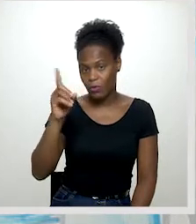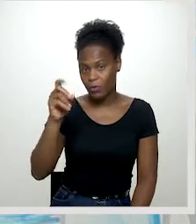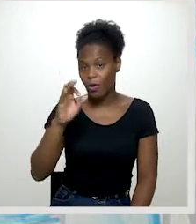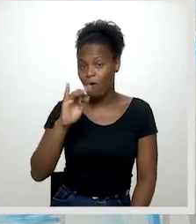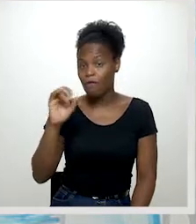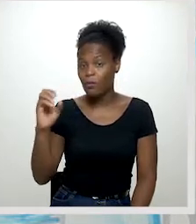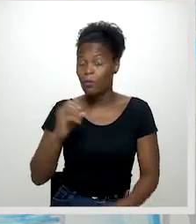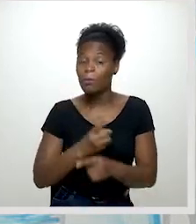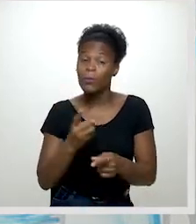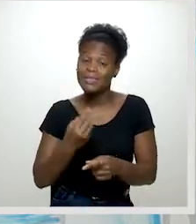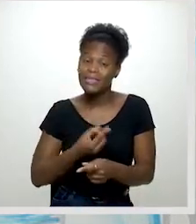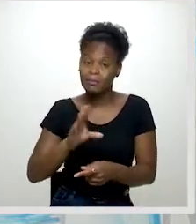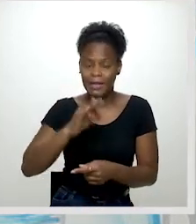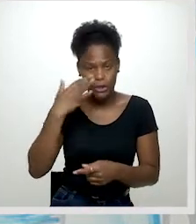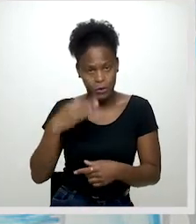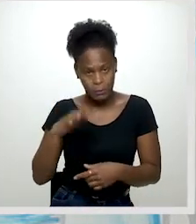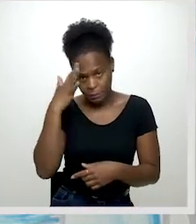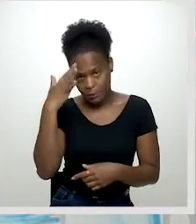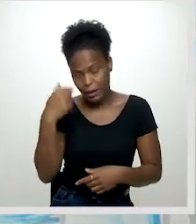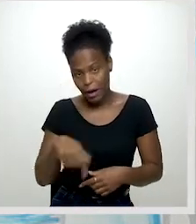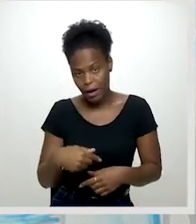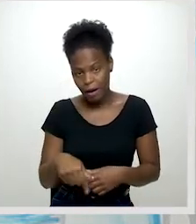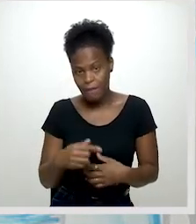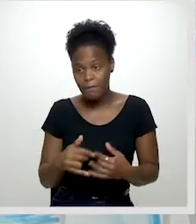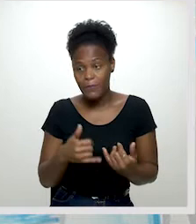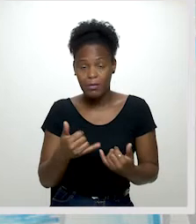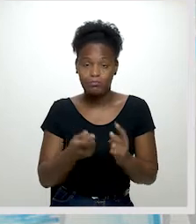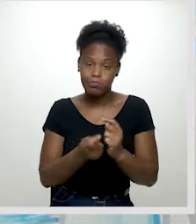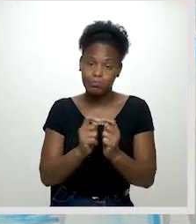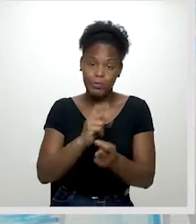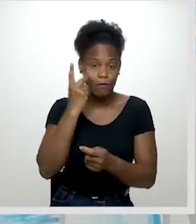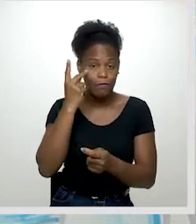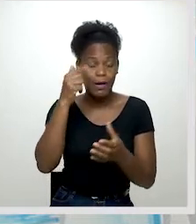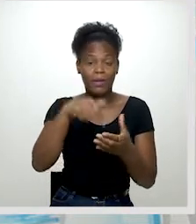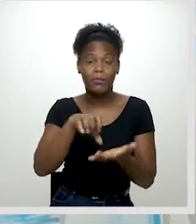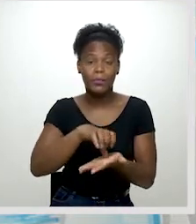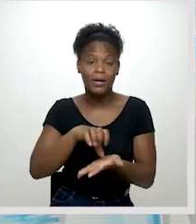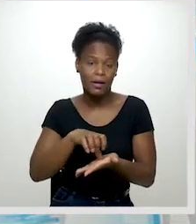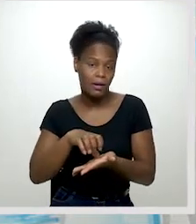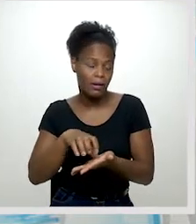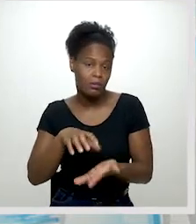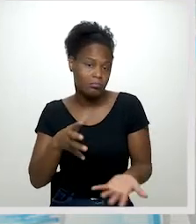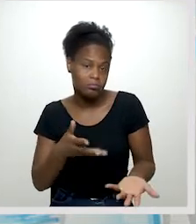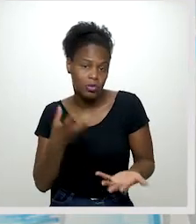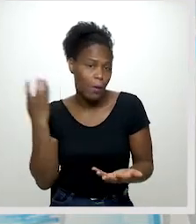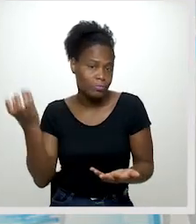que são seres mais simples, capazes de adaptar-se no meio